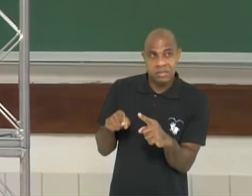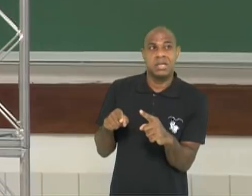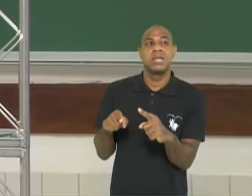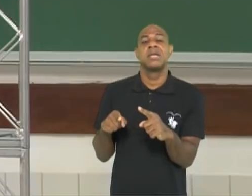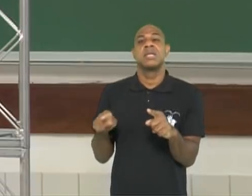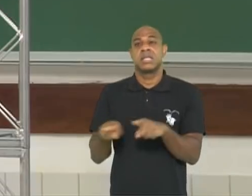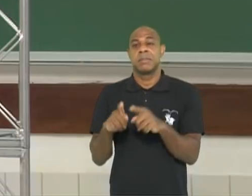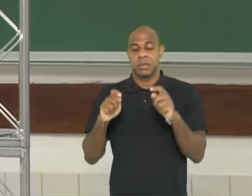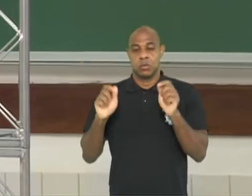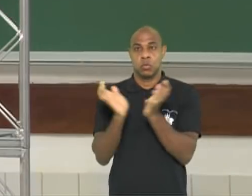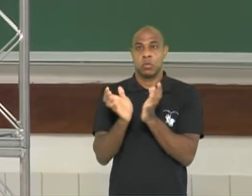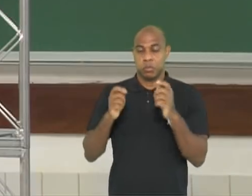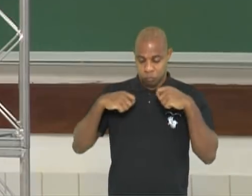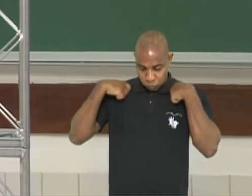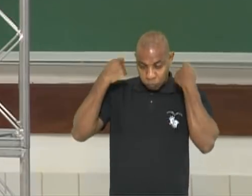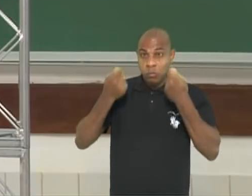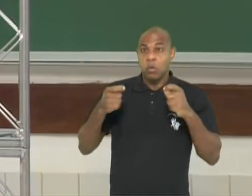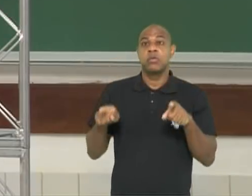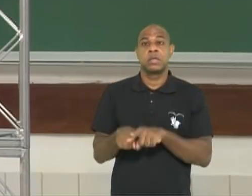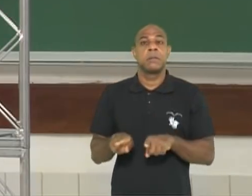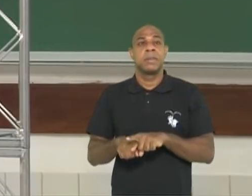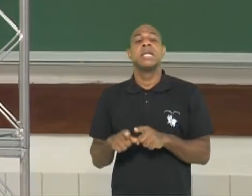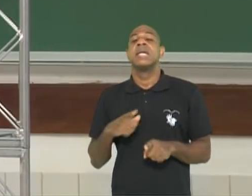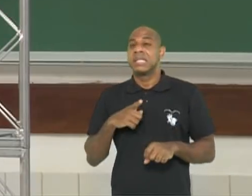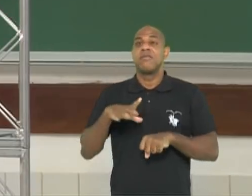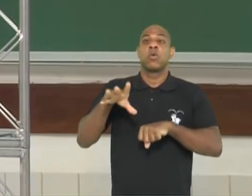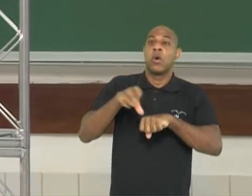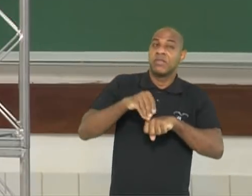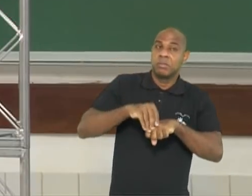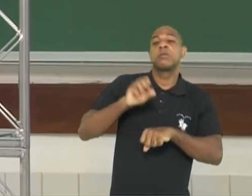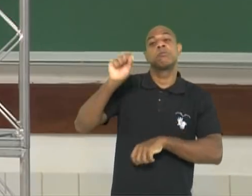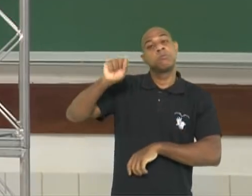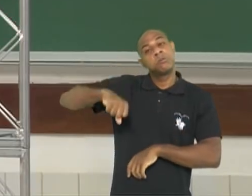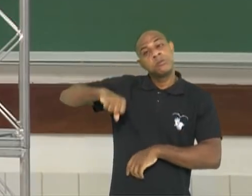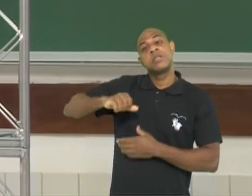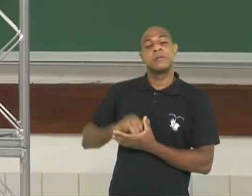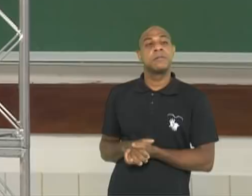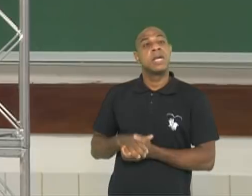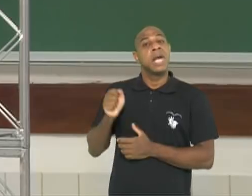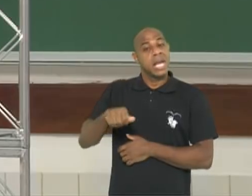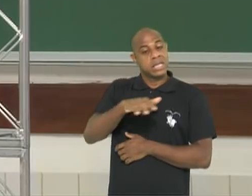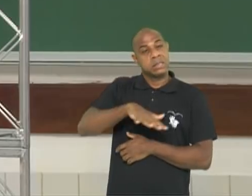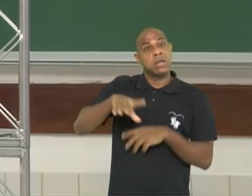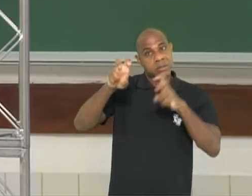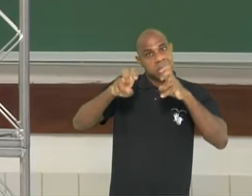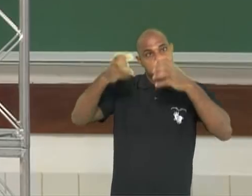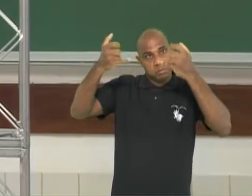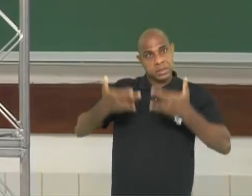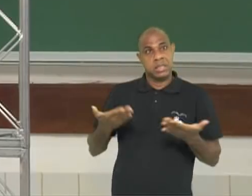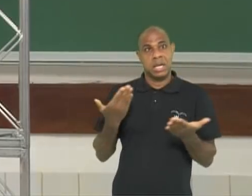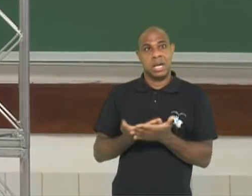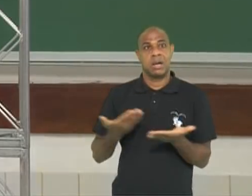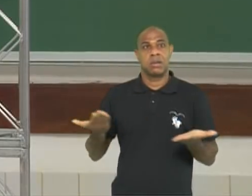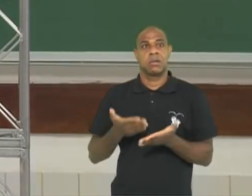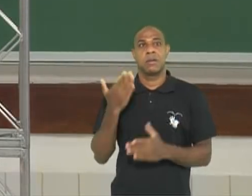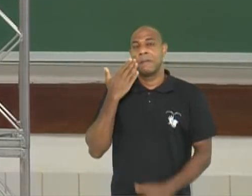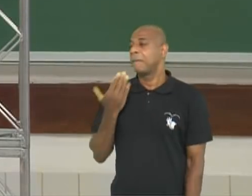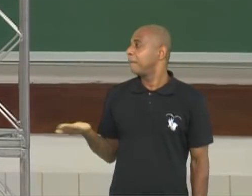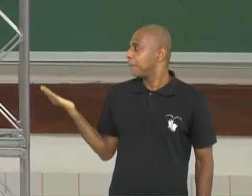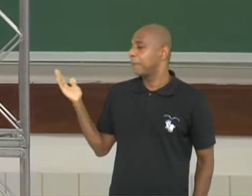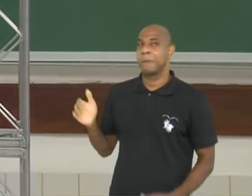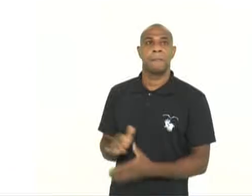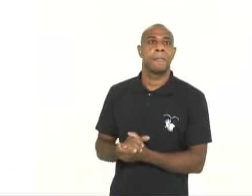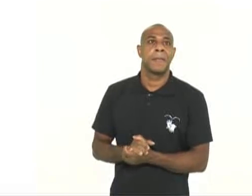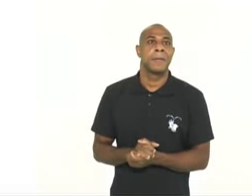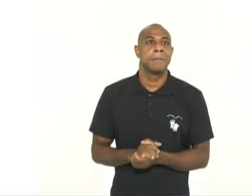dos monges copistas e que houve um conhecimento, sim. E é exatamente nesse tema que eu começo nossa aula. Olha que bacana.